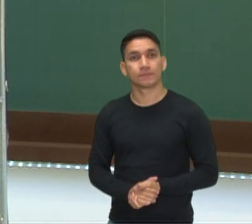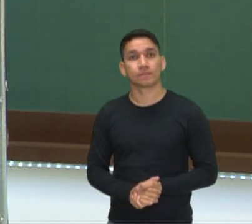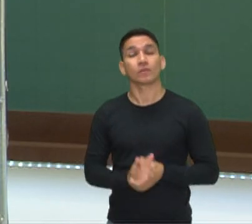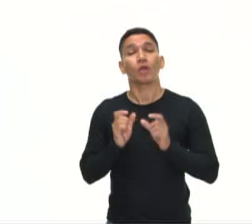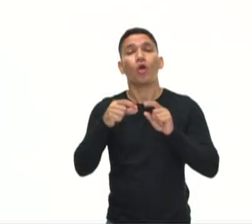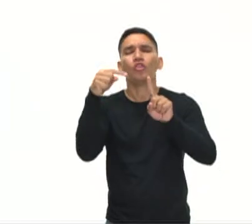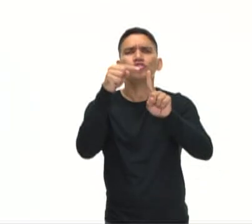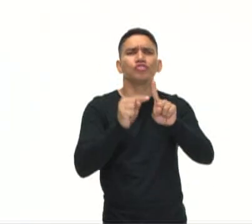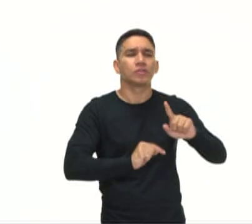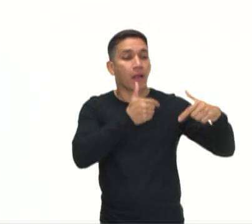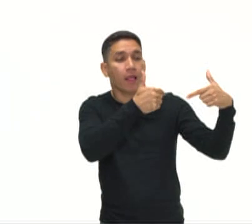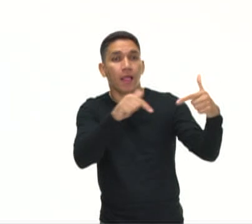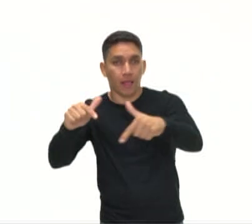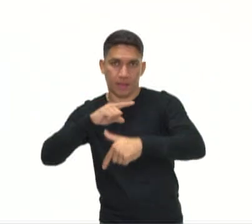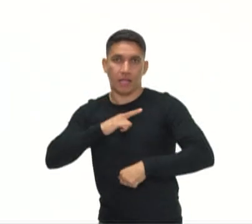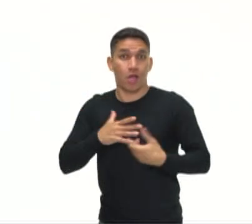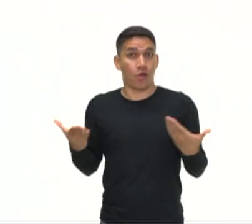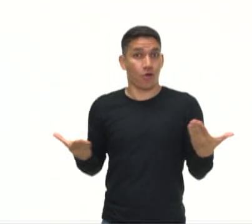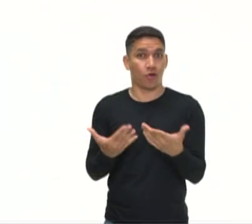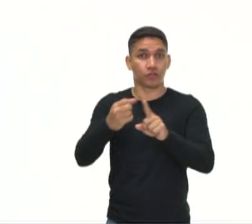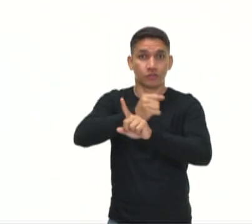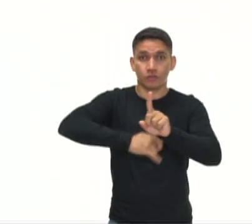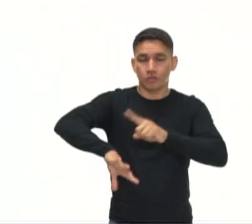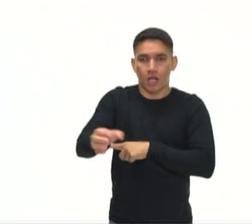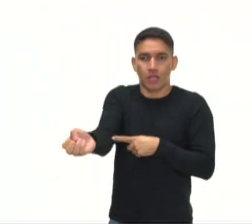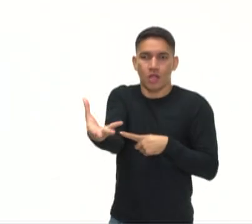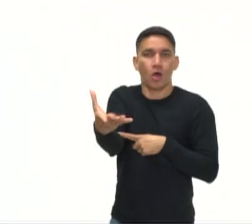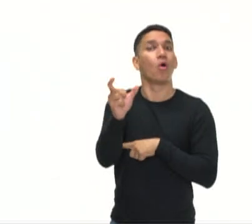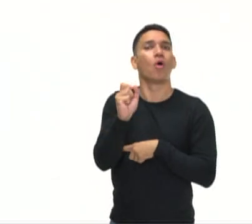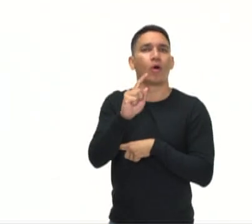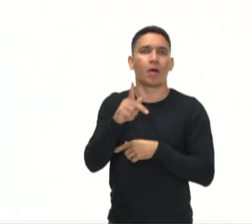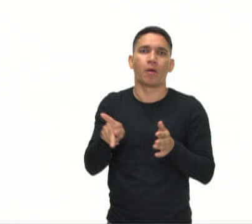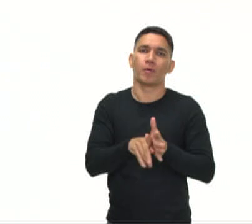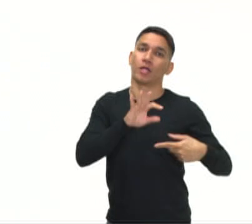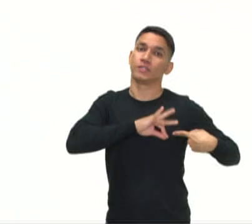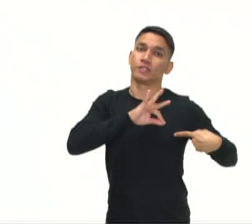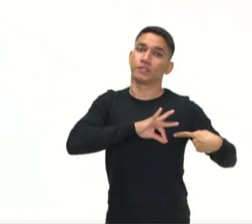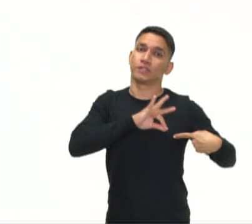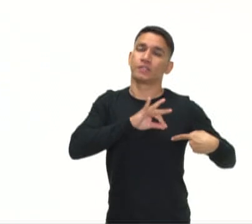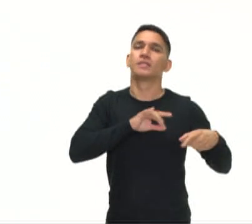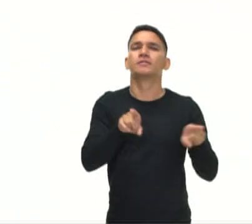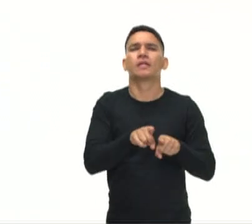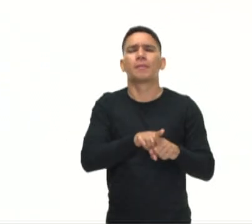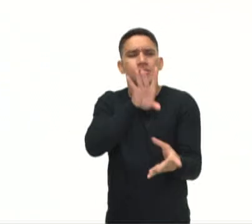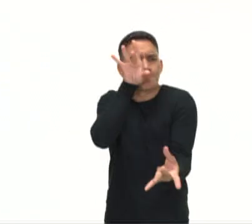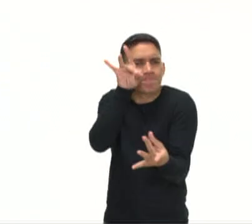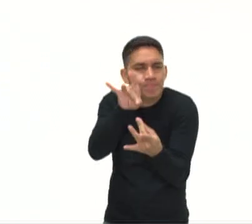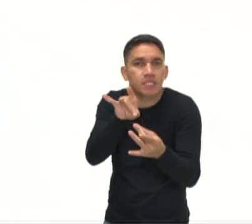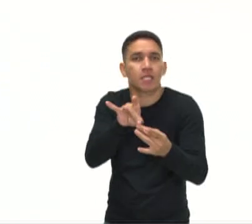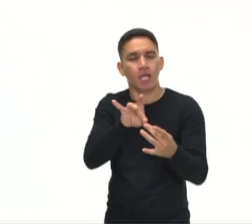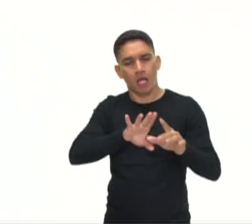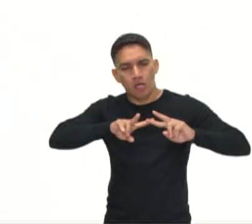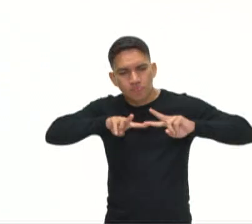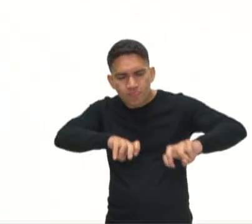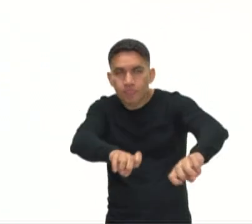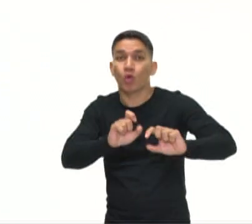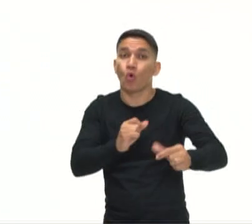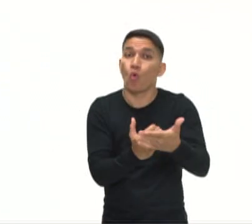O tipo de trabalho que existe hoje nas sociedades modernas, assalariado e especializado, começou com